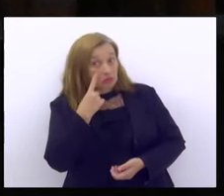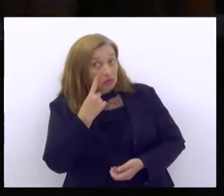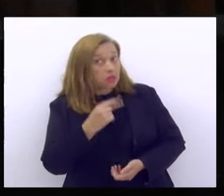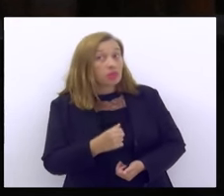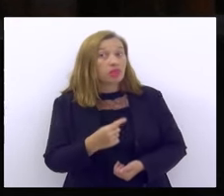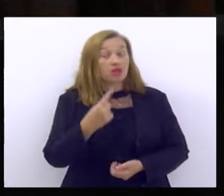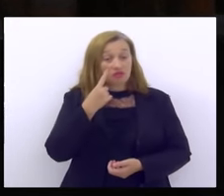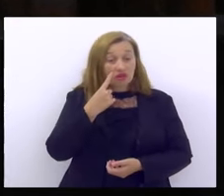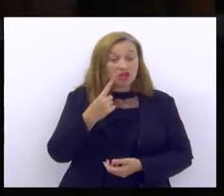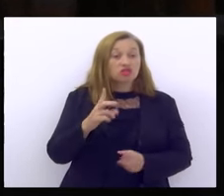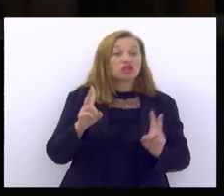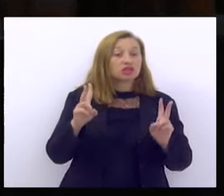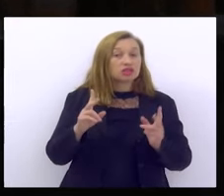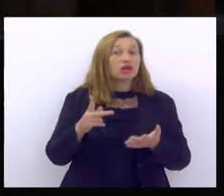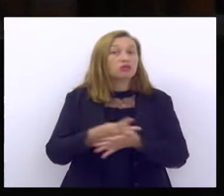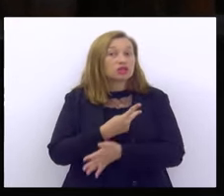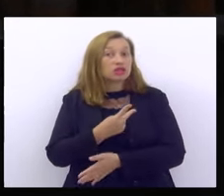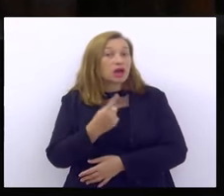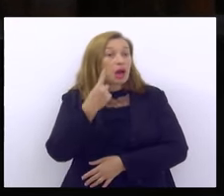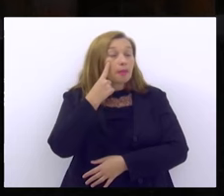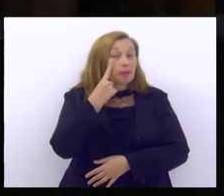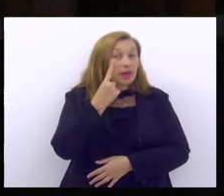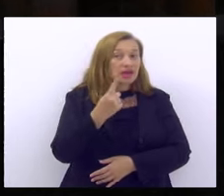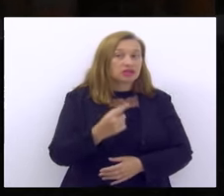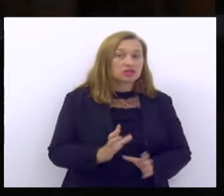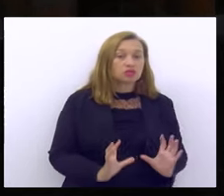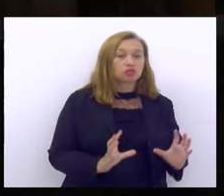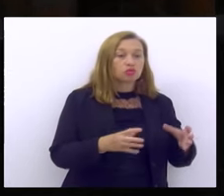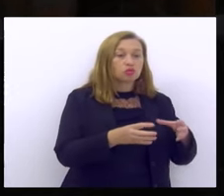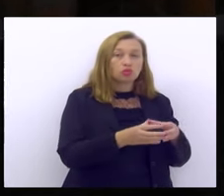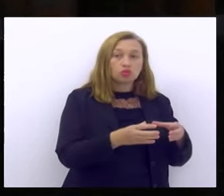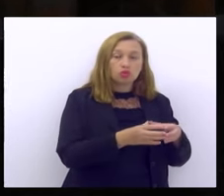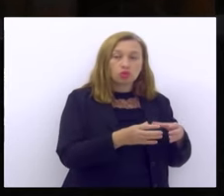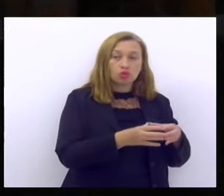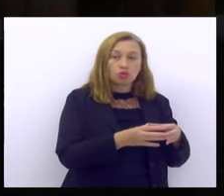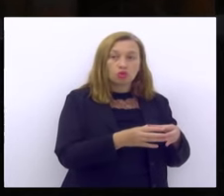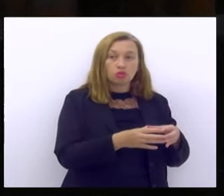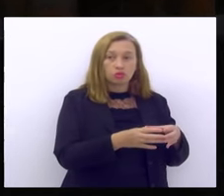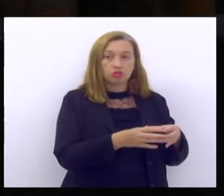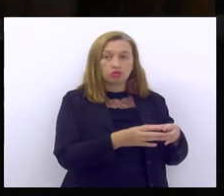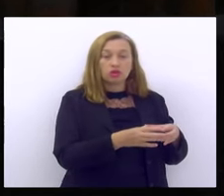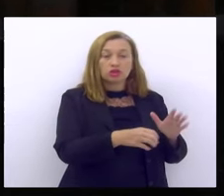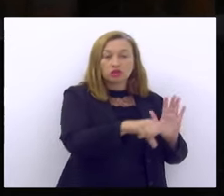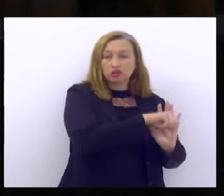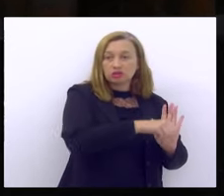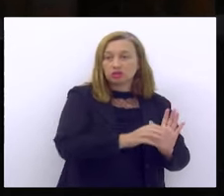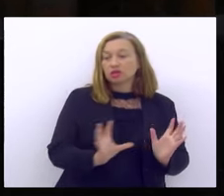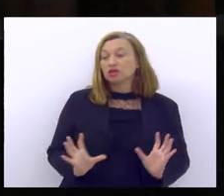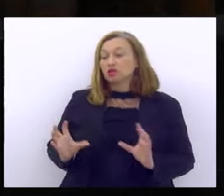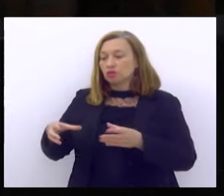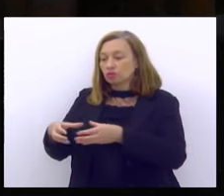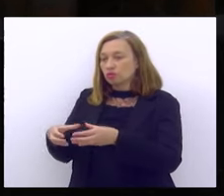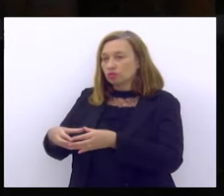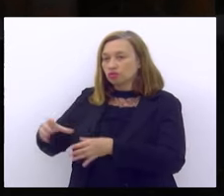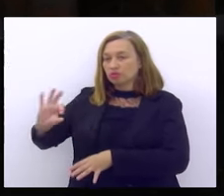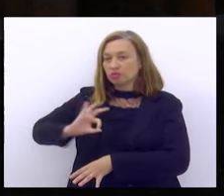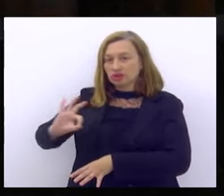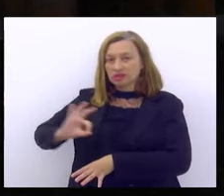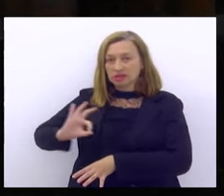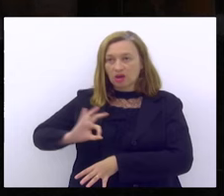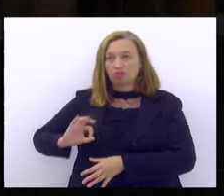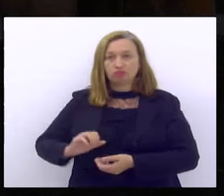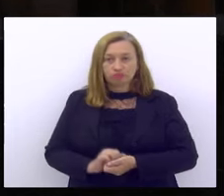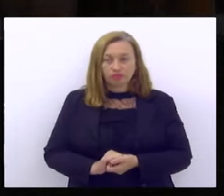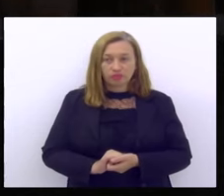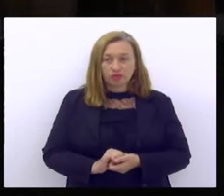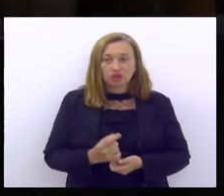olhe para essa situação e pense, de um lado, uma operação policial eficiente, garantidora de direitos, e de outro, uma operação